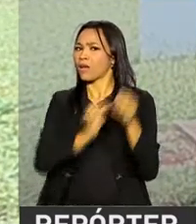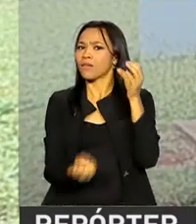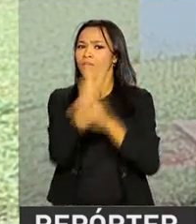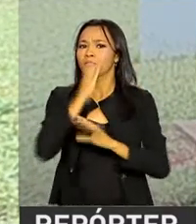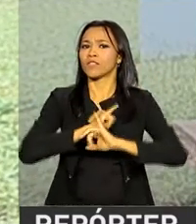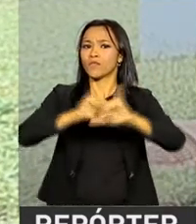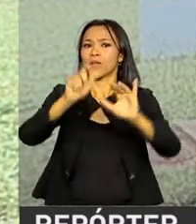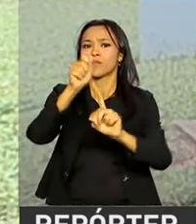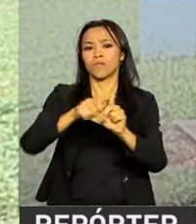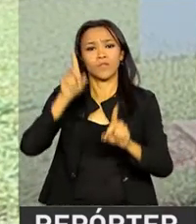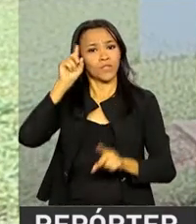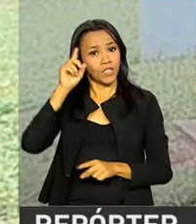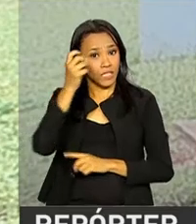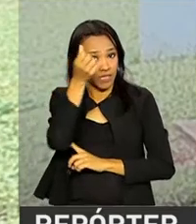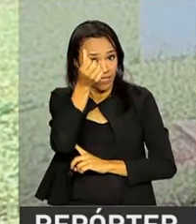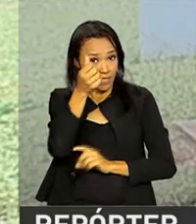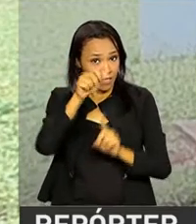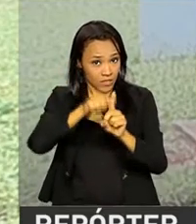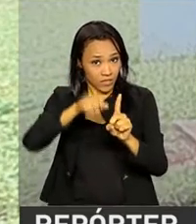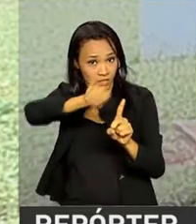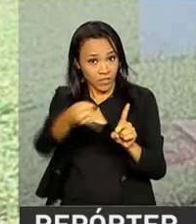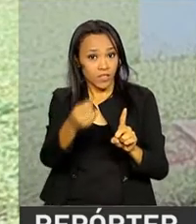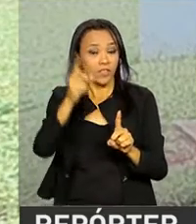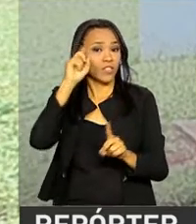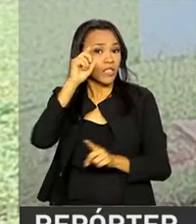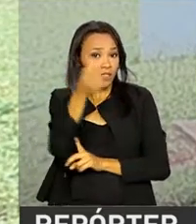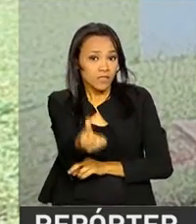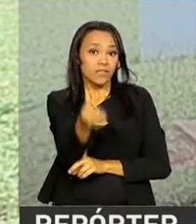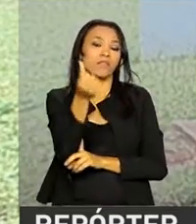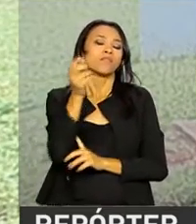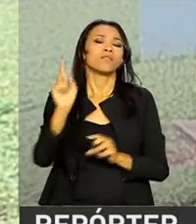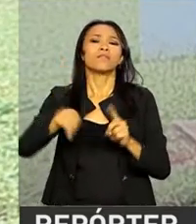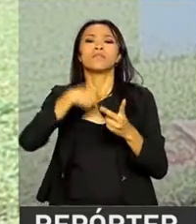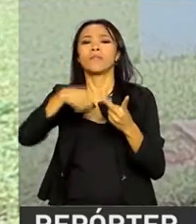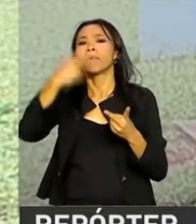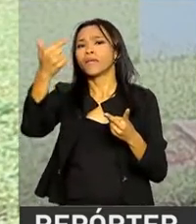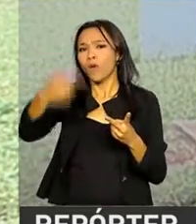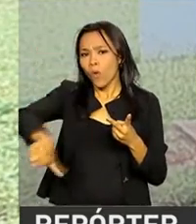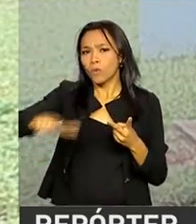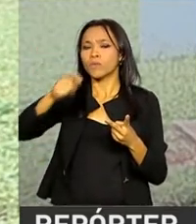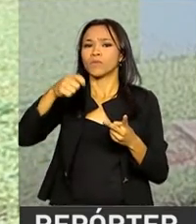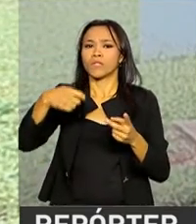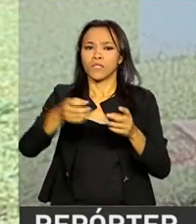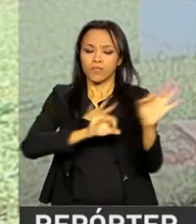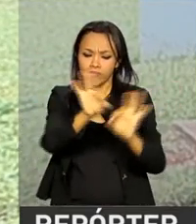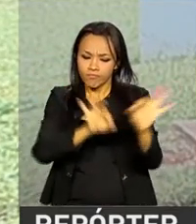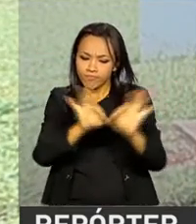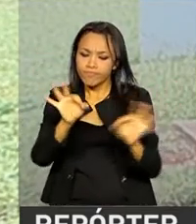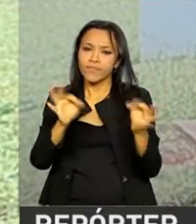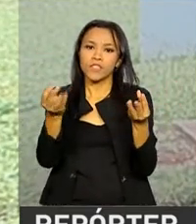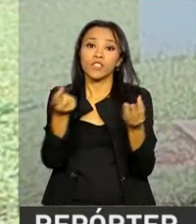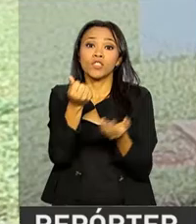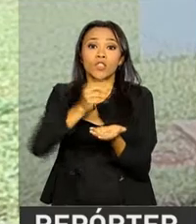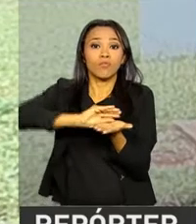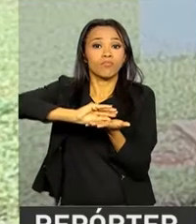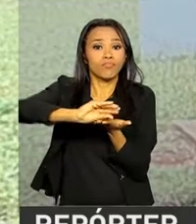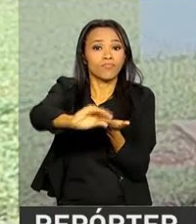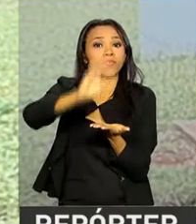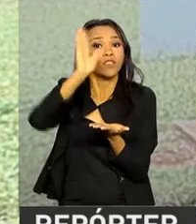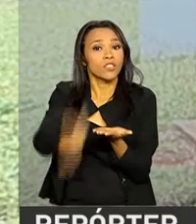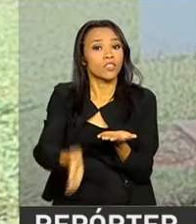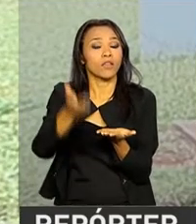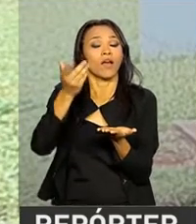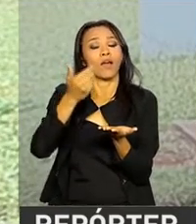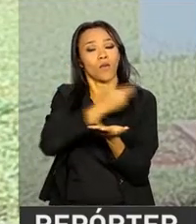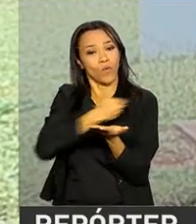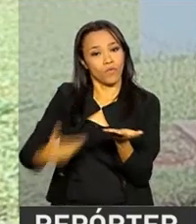ano especialmente os núcleos de inteligência policial e também discutir o cronograma de execução dos recursos que foram liberados pelo